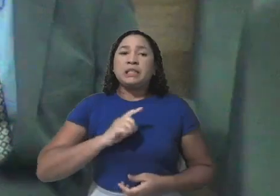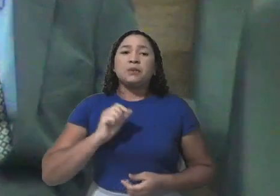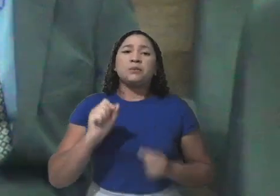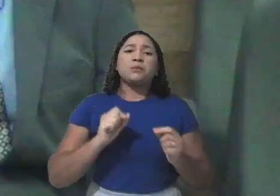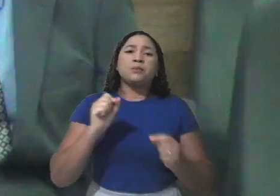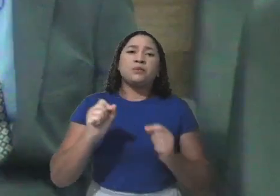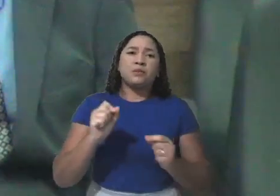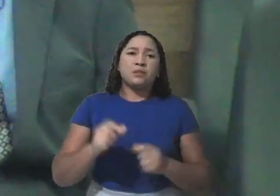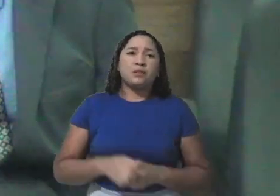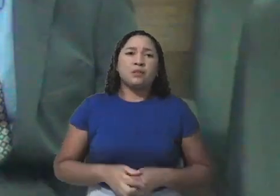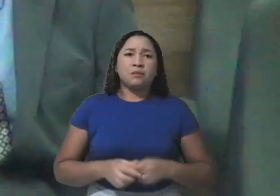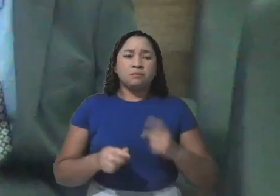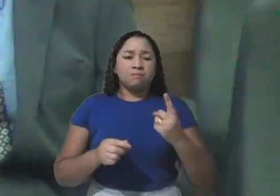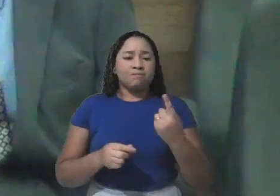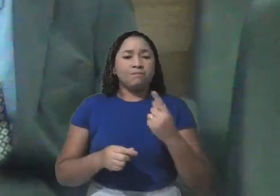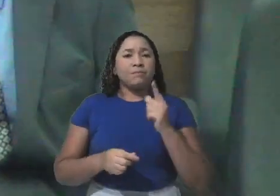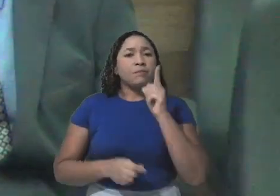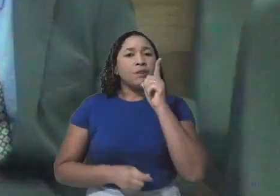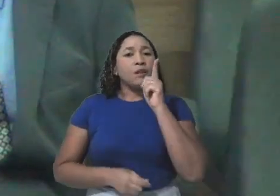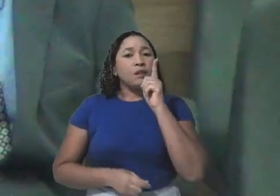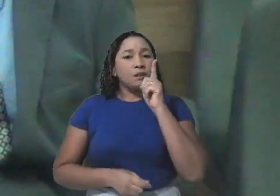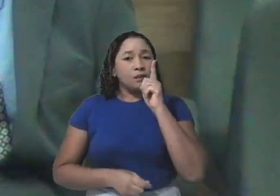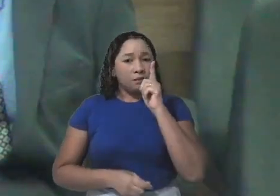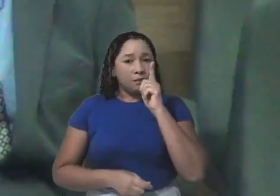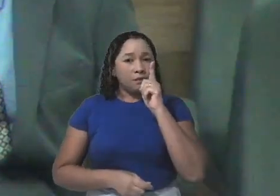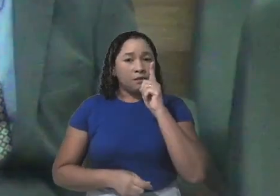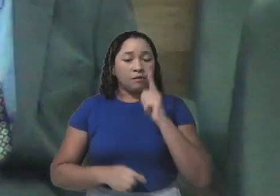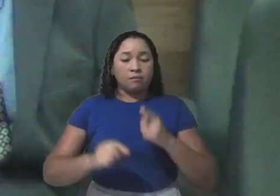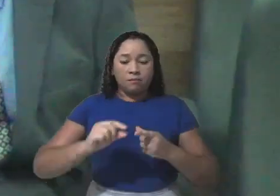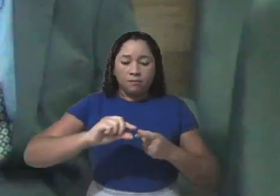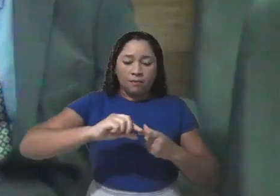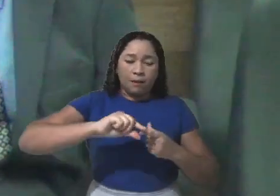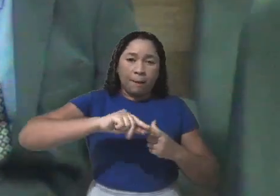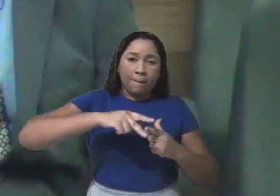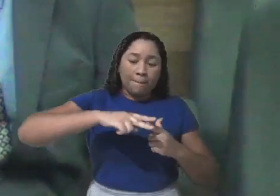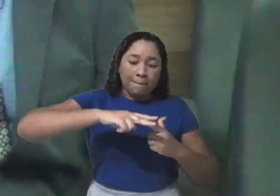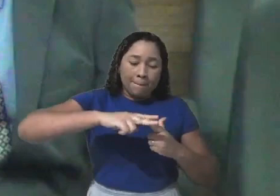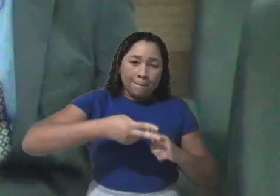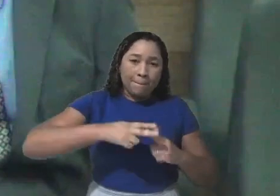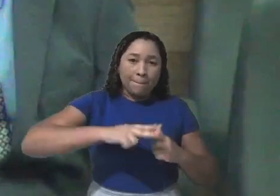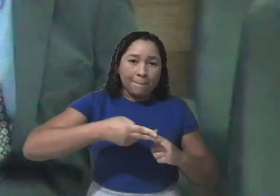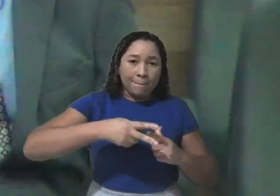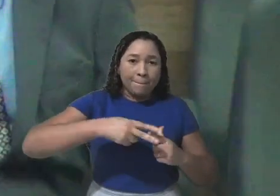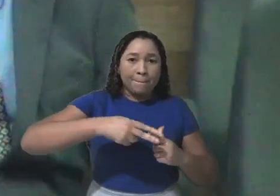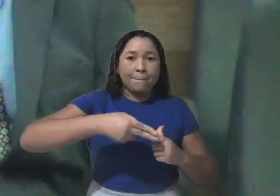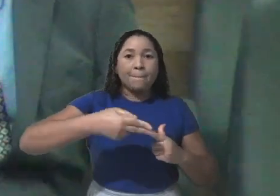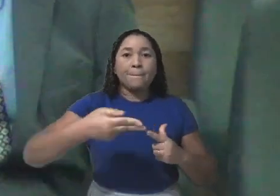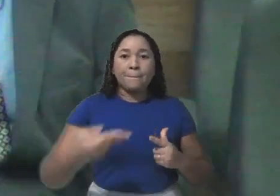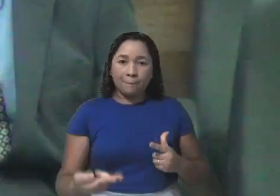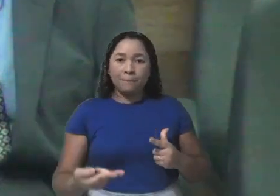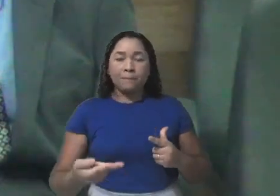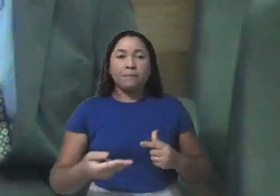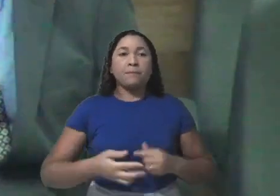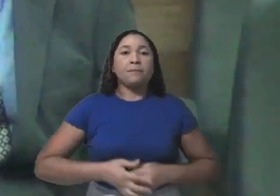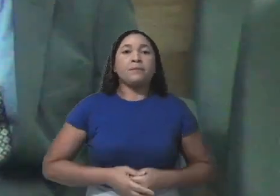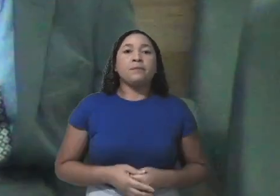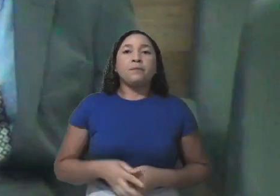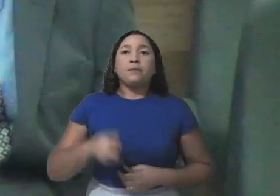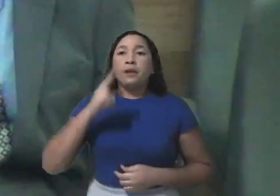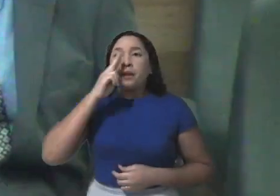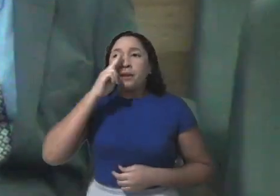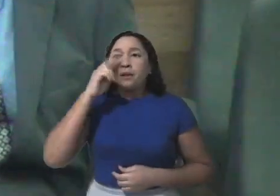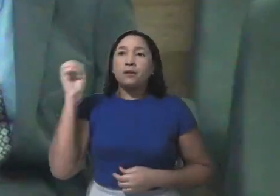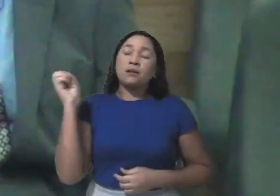quererem largar as práticas, eles queriam impor aos gentios, aos crentes da nova aliança,